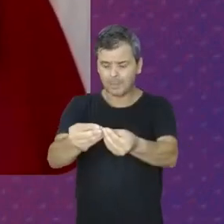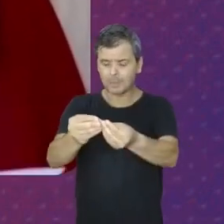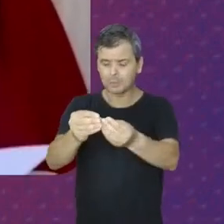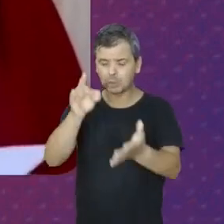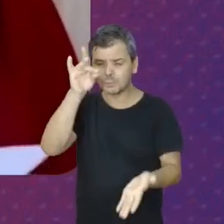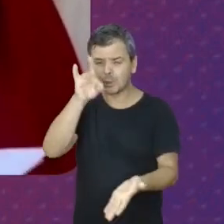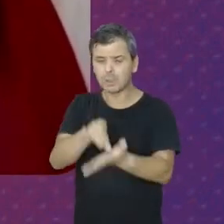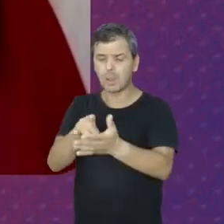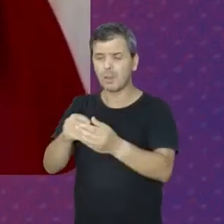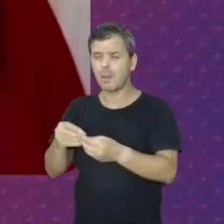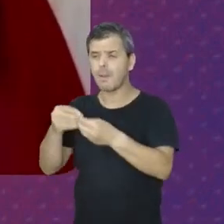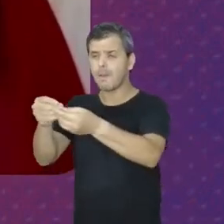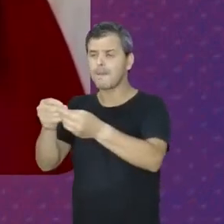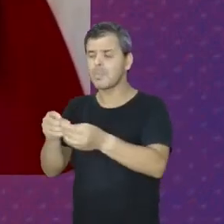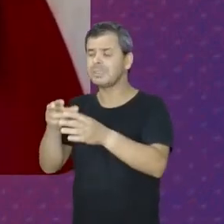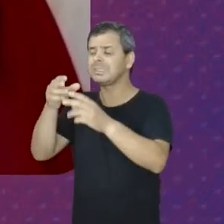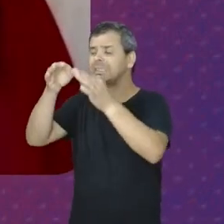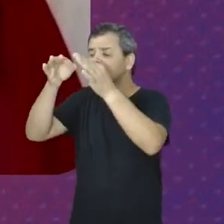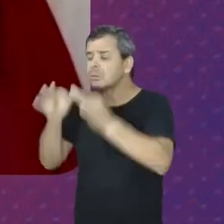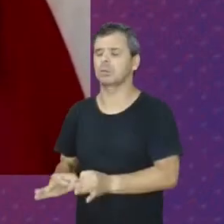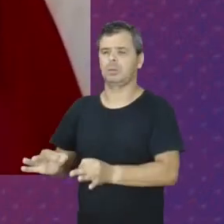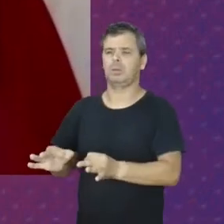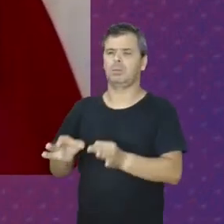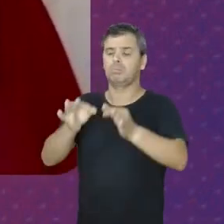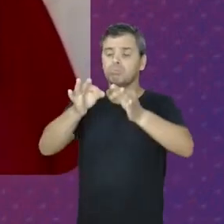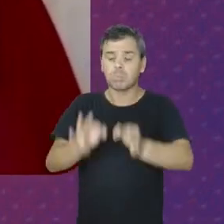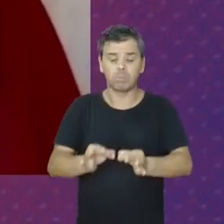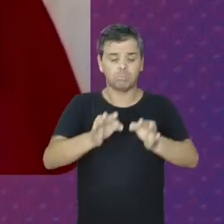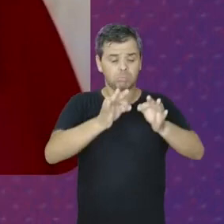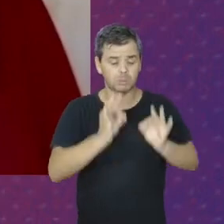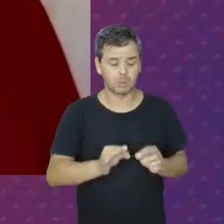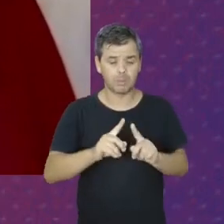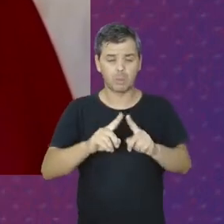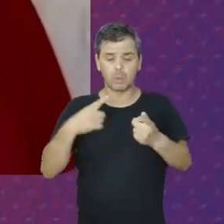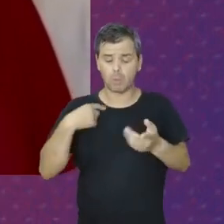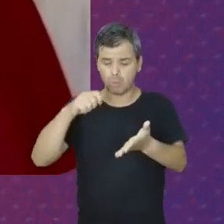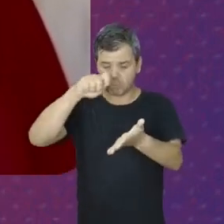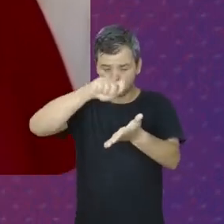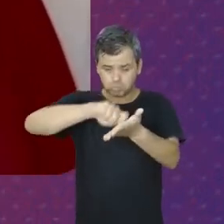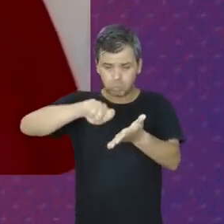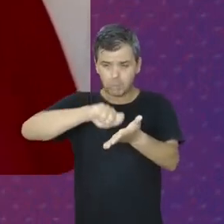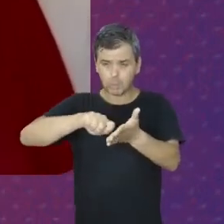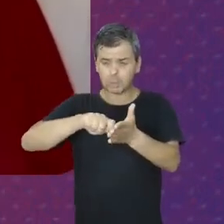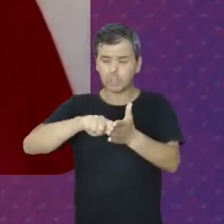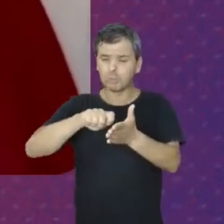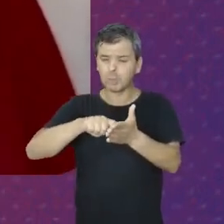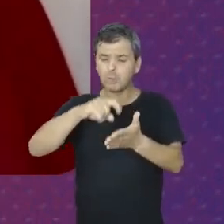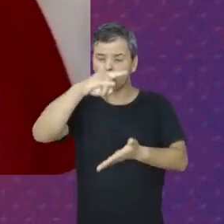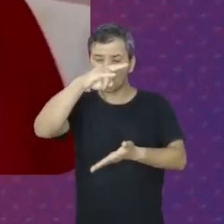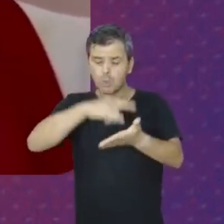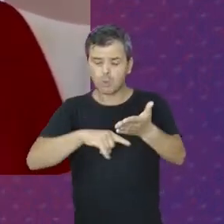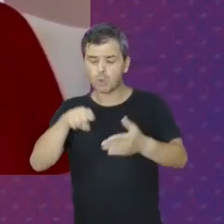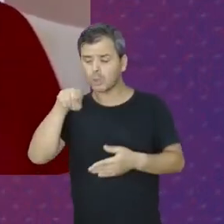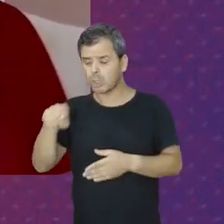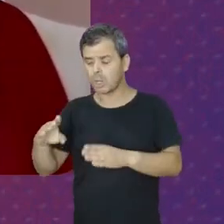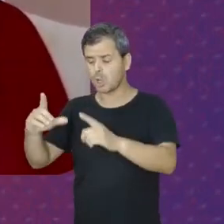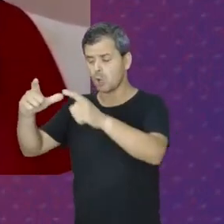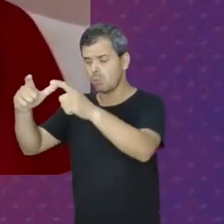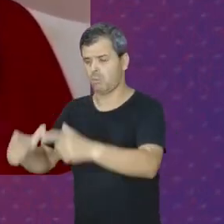eles da forma mais correta, com a assinatura do termo de posse daquele